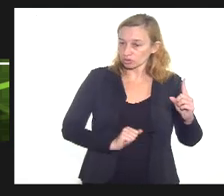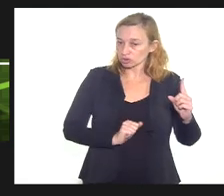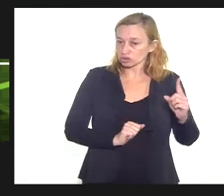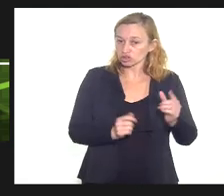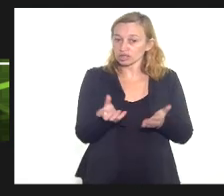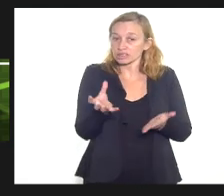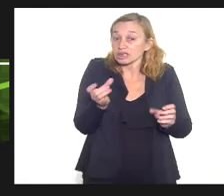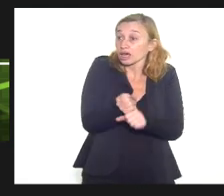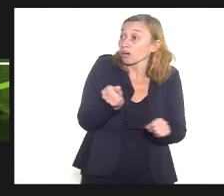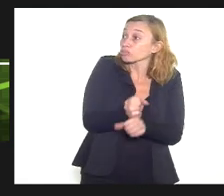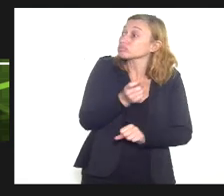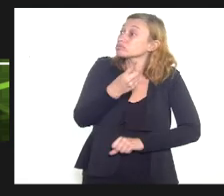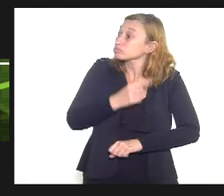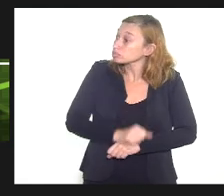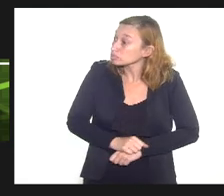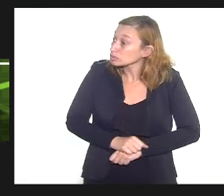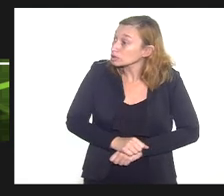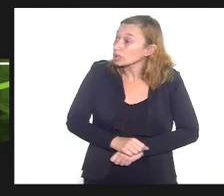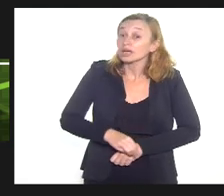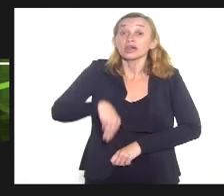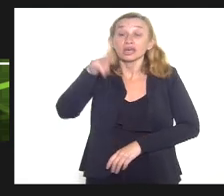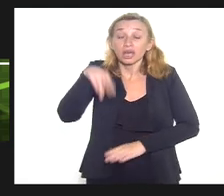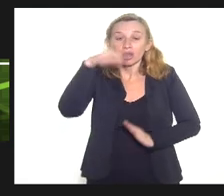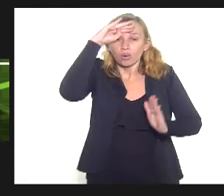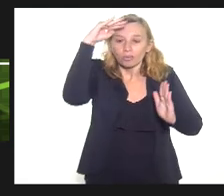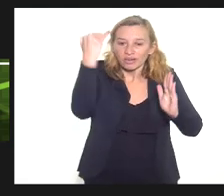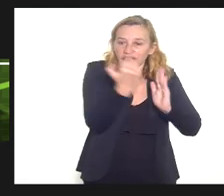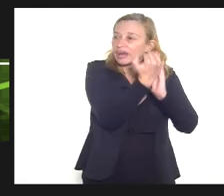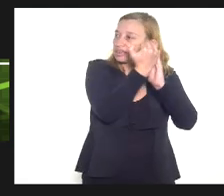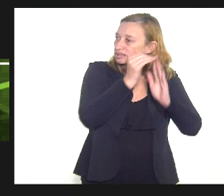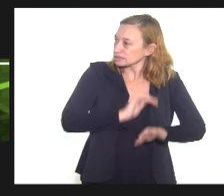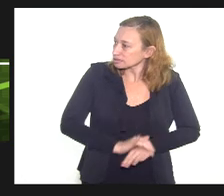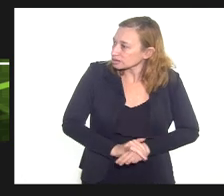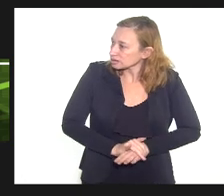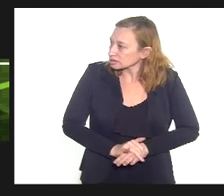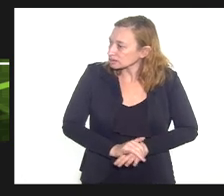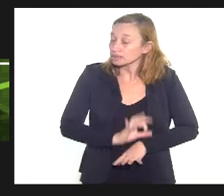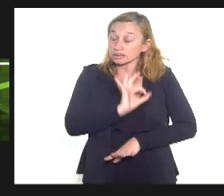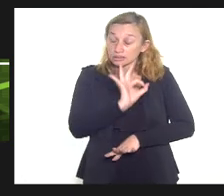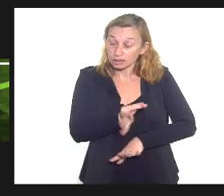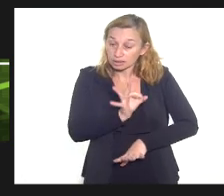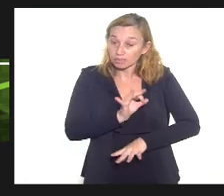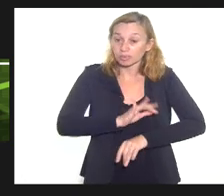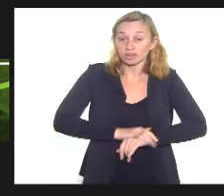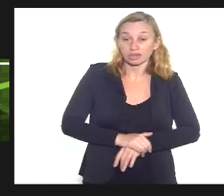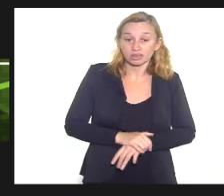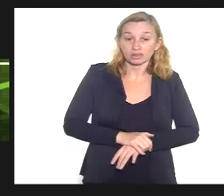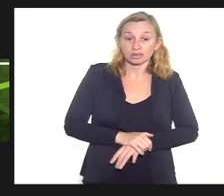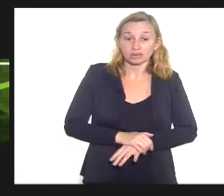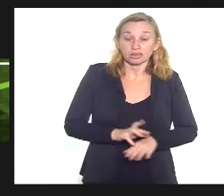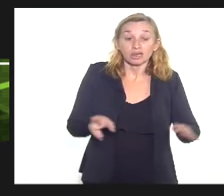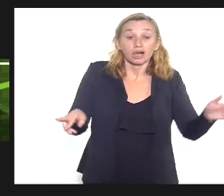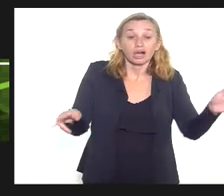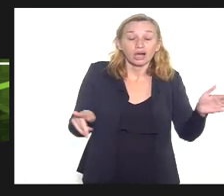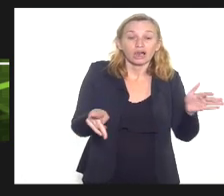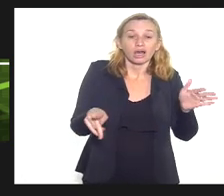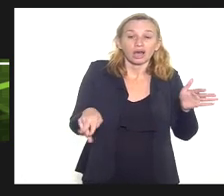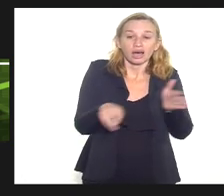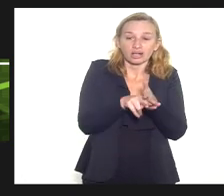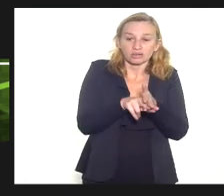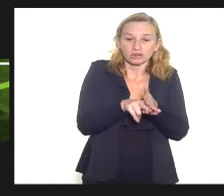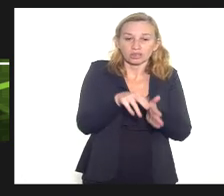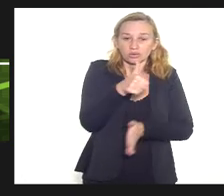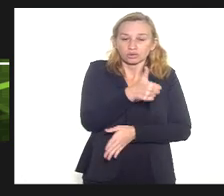desse cálculo? Quem é que obedece religiosamente a resolução 12